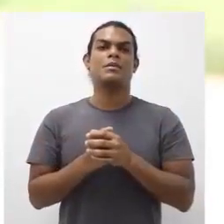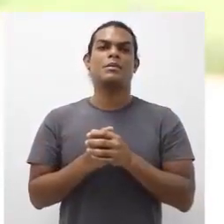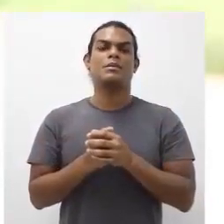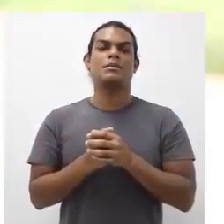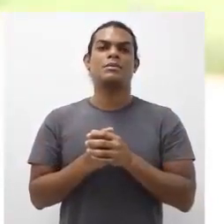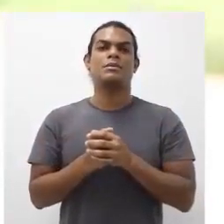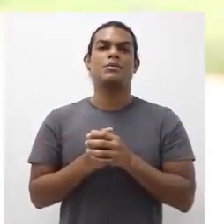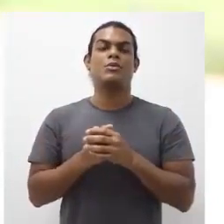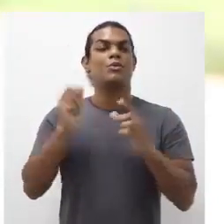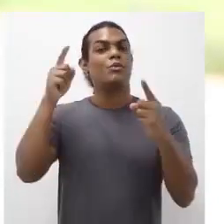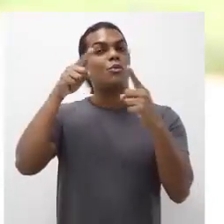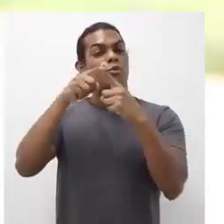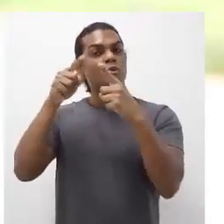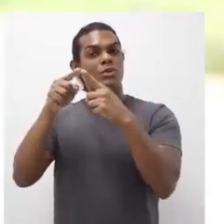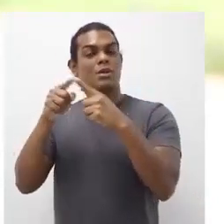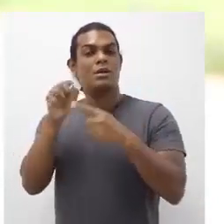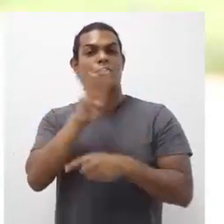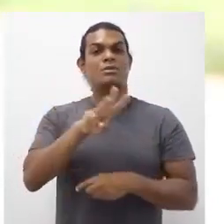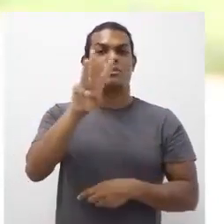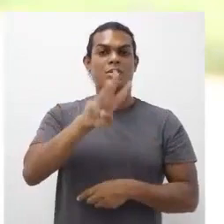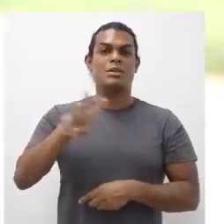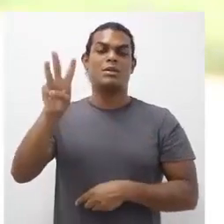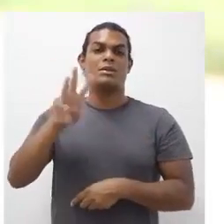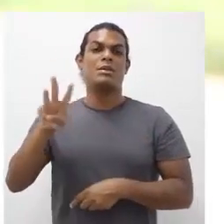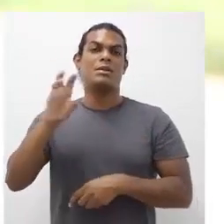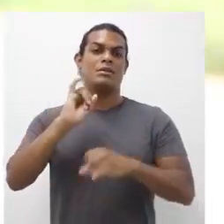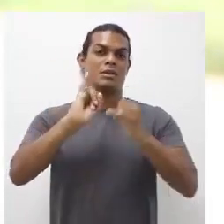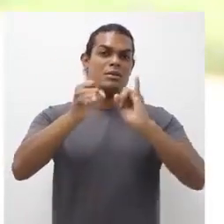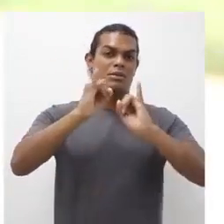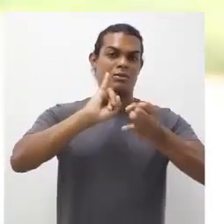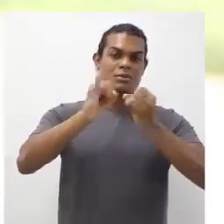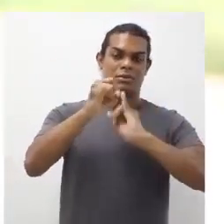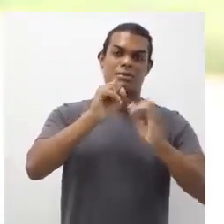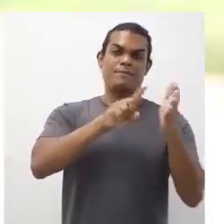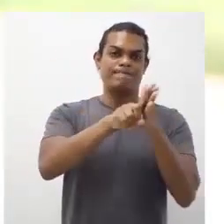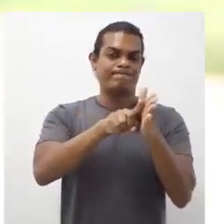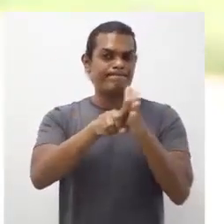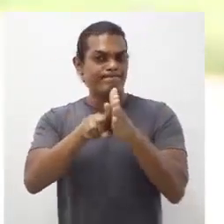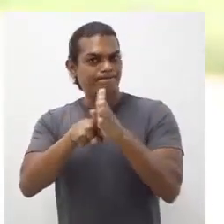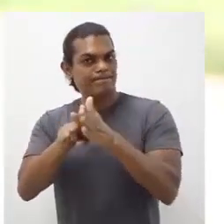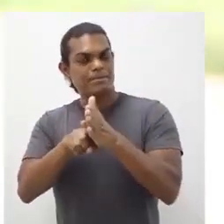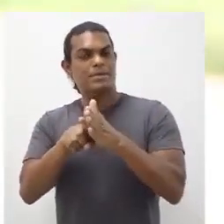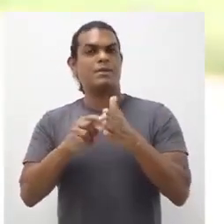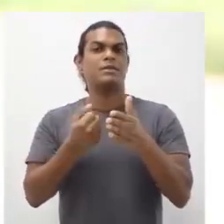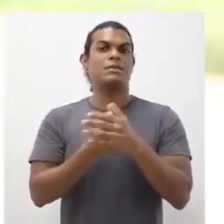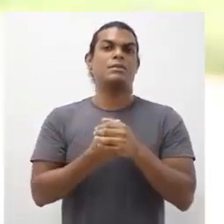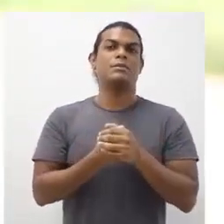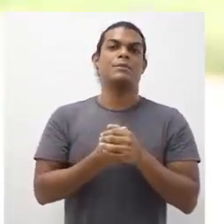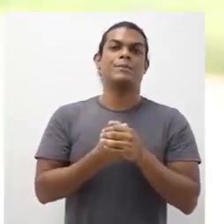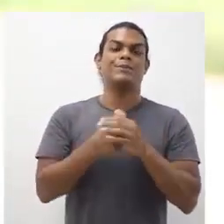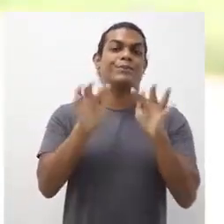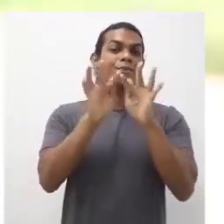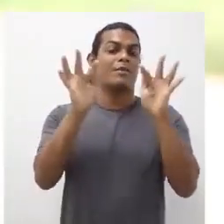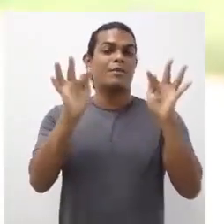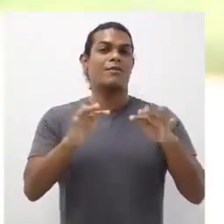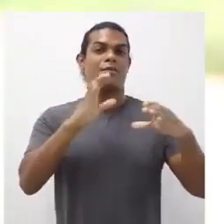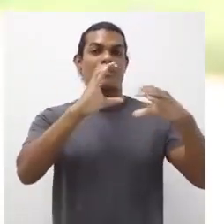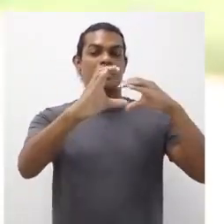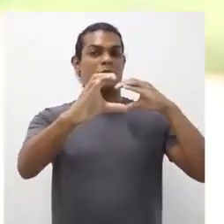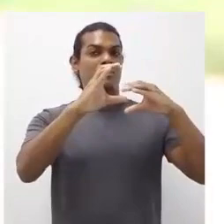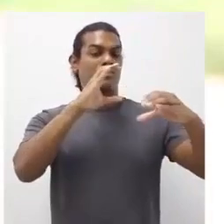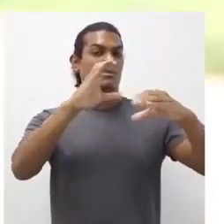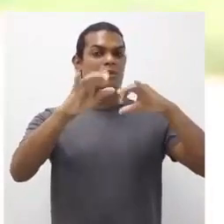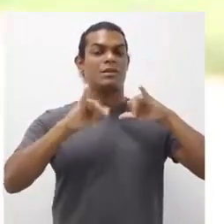acessos às redes, né? De fazer esse uso da internet enquanto pesquisa, enquanto possibilidade de comunicação,